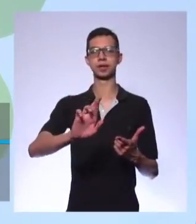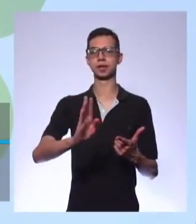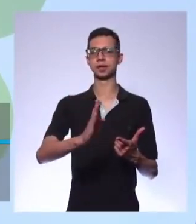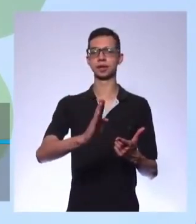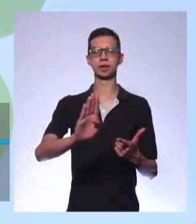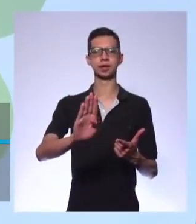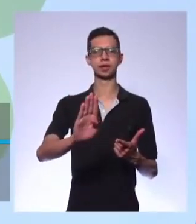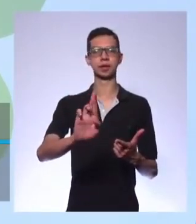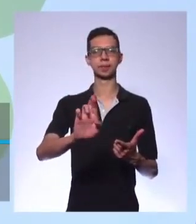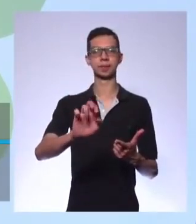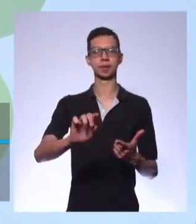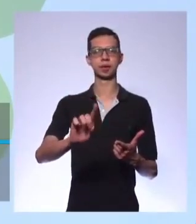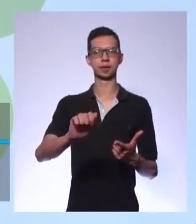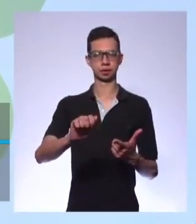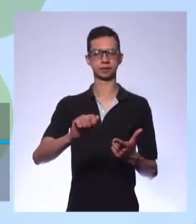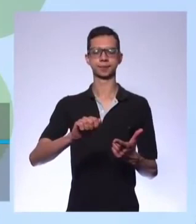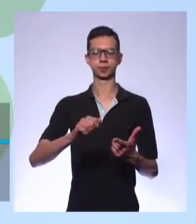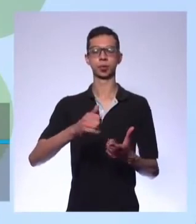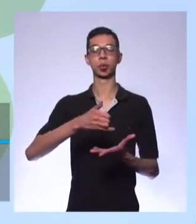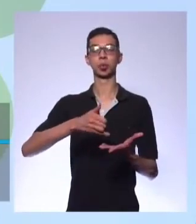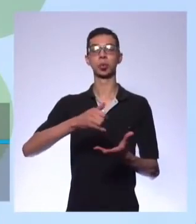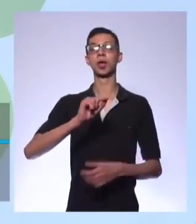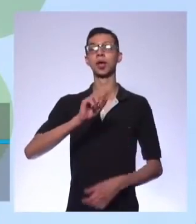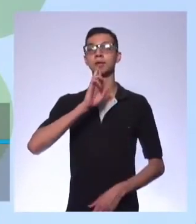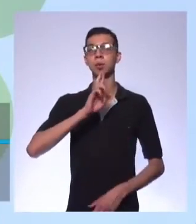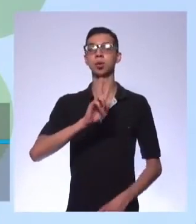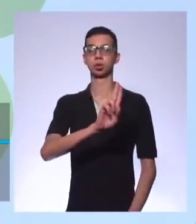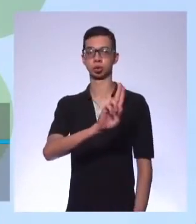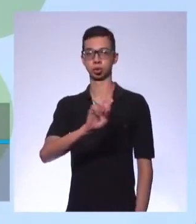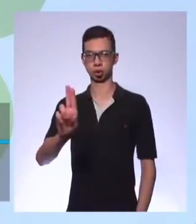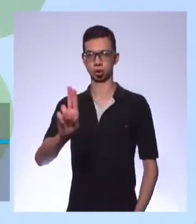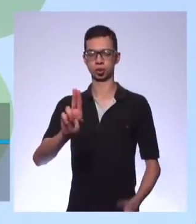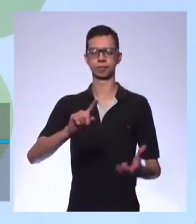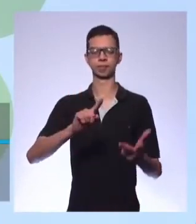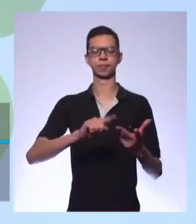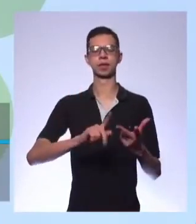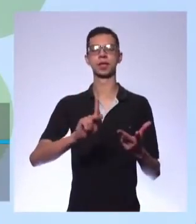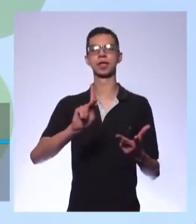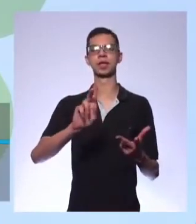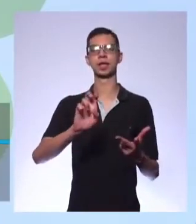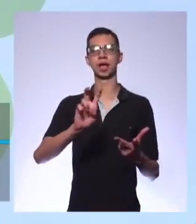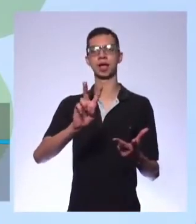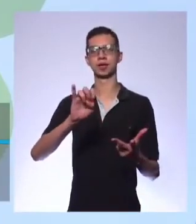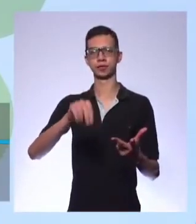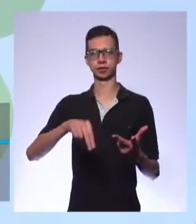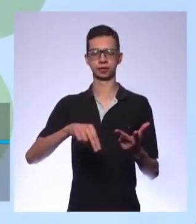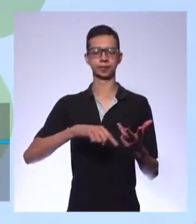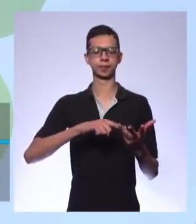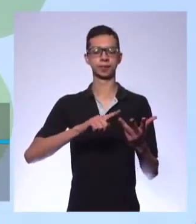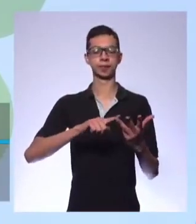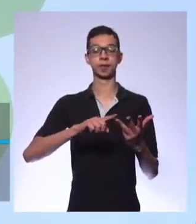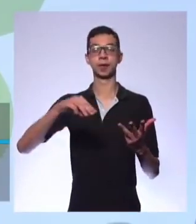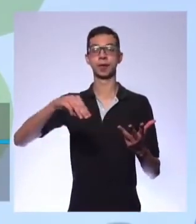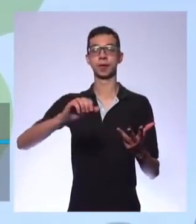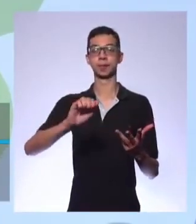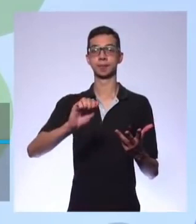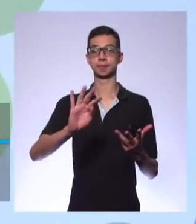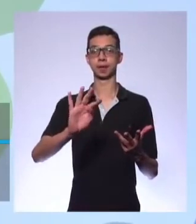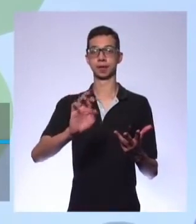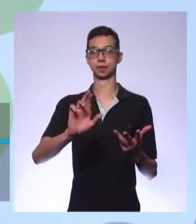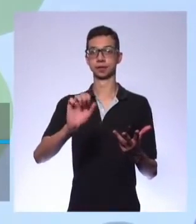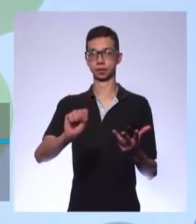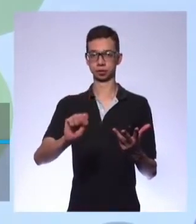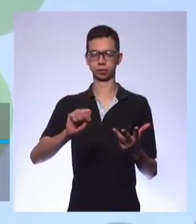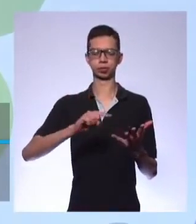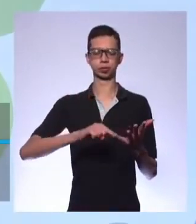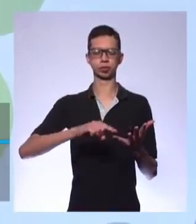Gordura, Kevin, Matheus, Diego, Marina, Vitória, tem uma galera aqui. Agora, a Maria Eduarda,